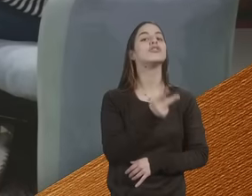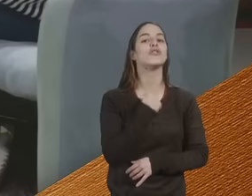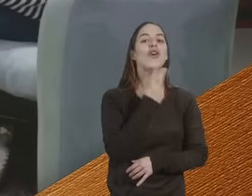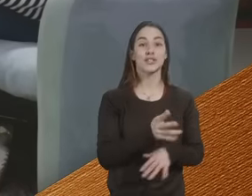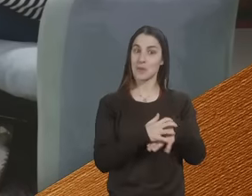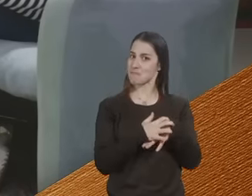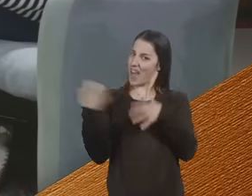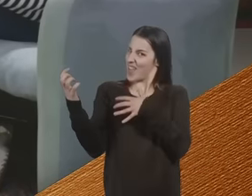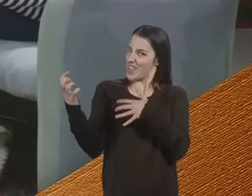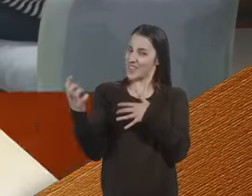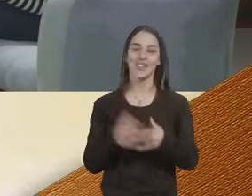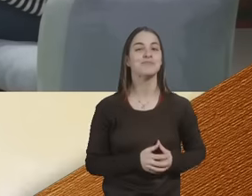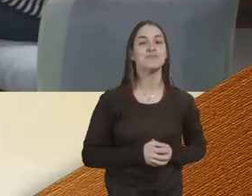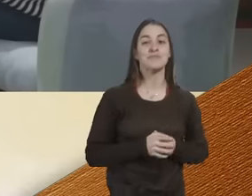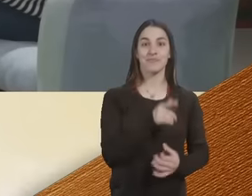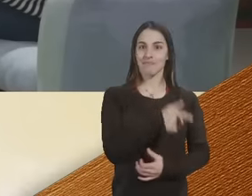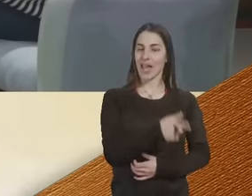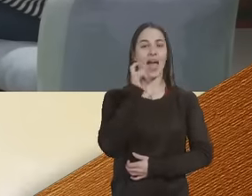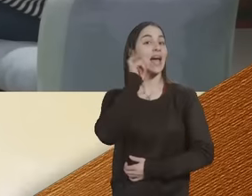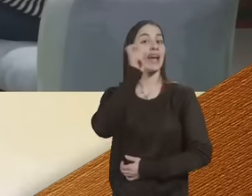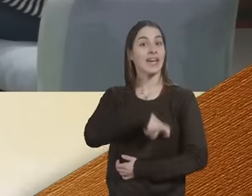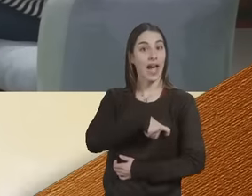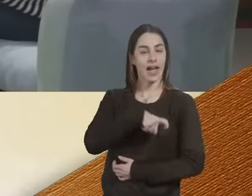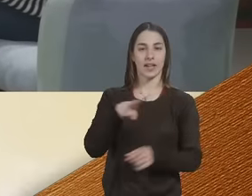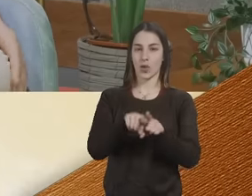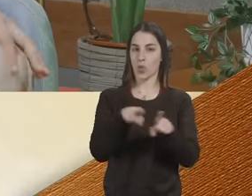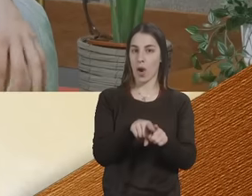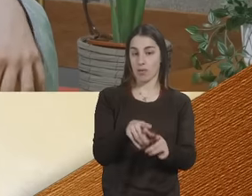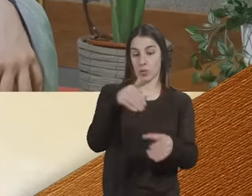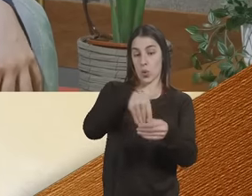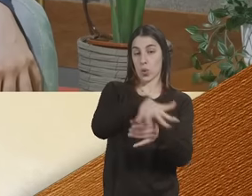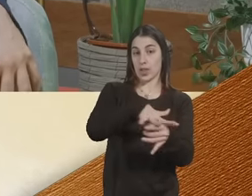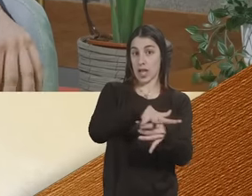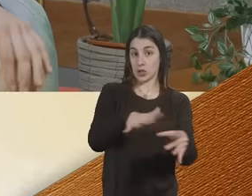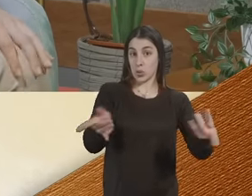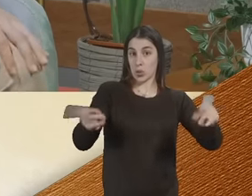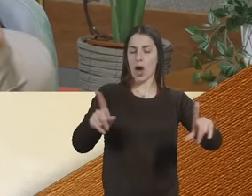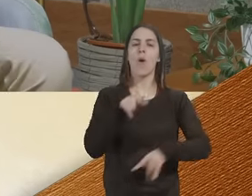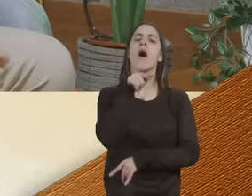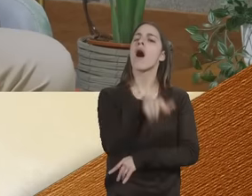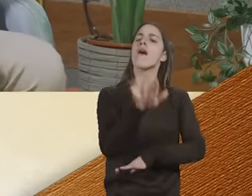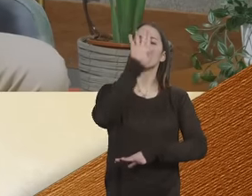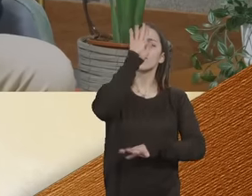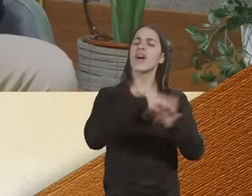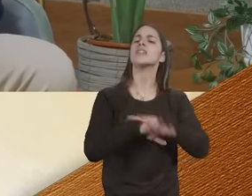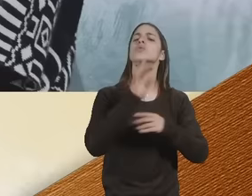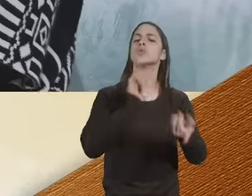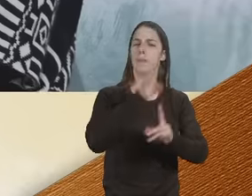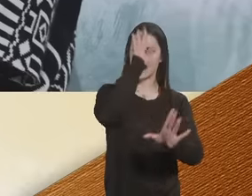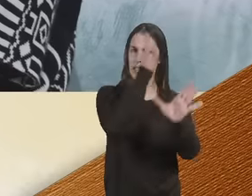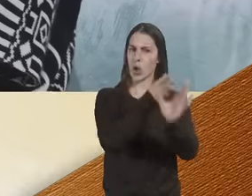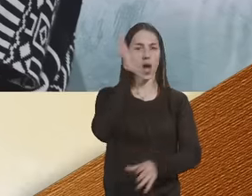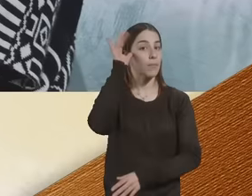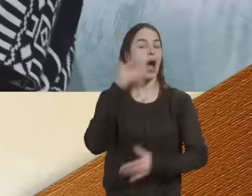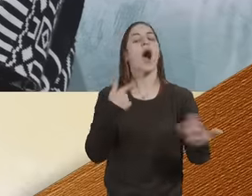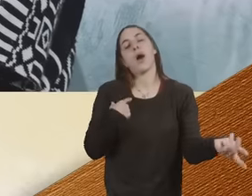miau! E para quem não está contextualizado, o que é que faz uma psicóloga exatamente. Animal? Eu sei que não é